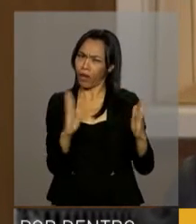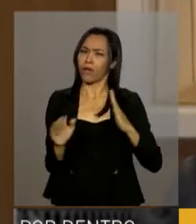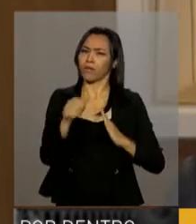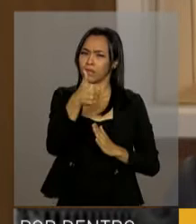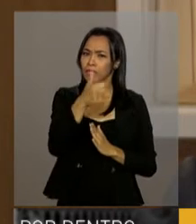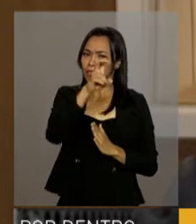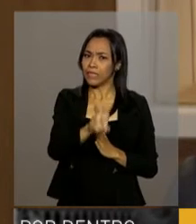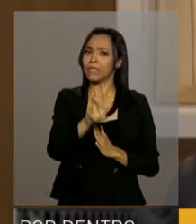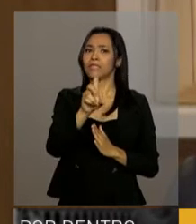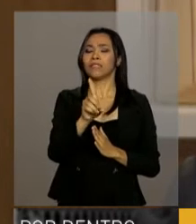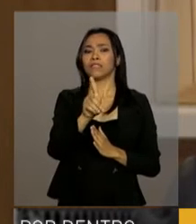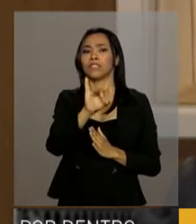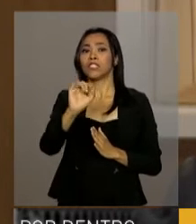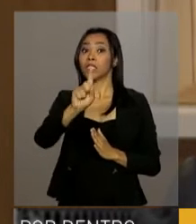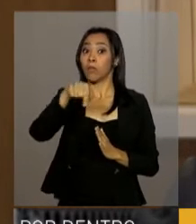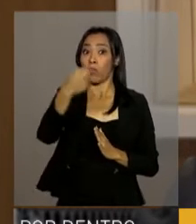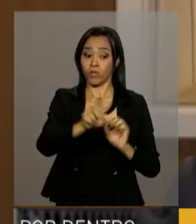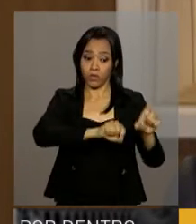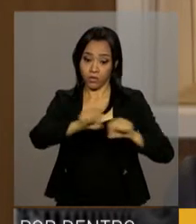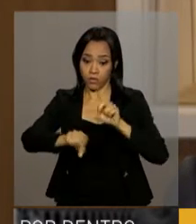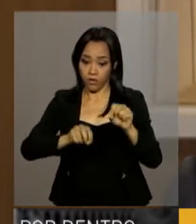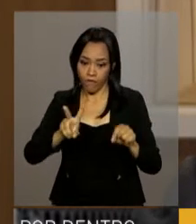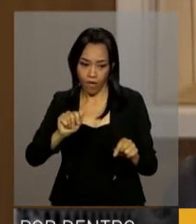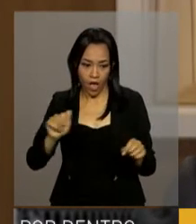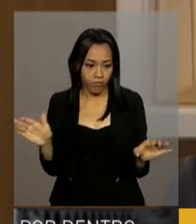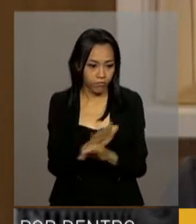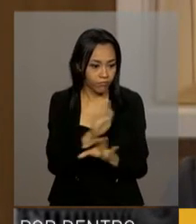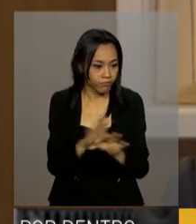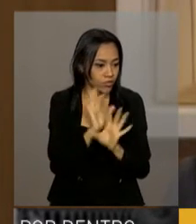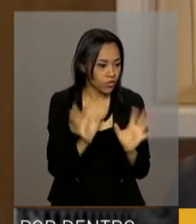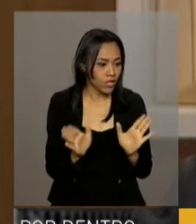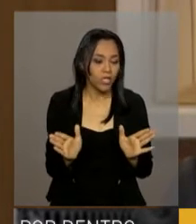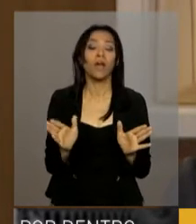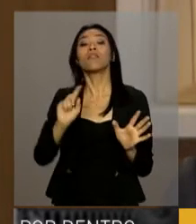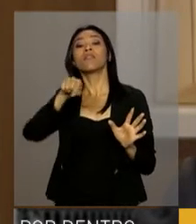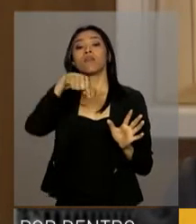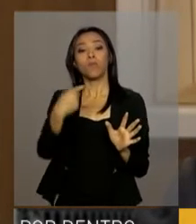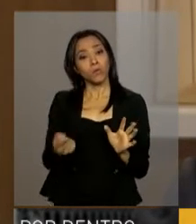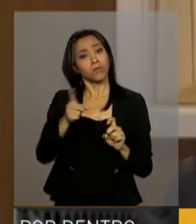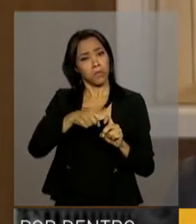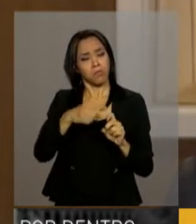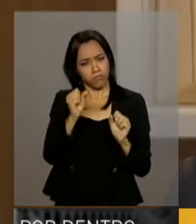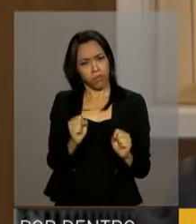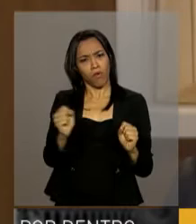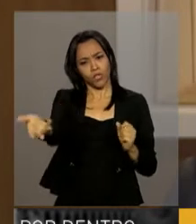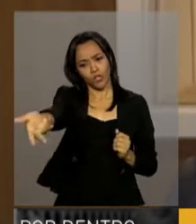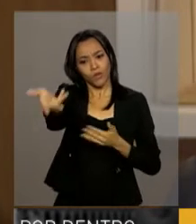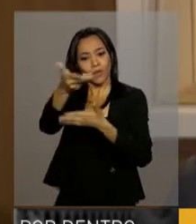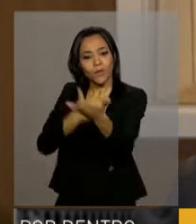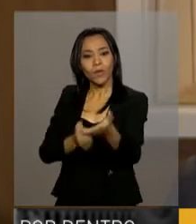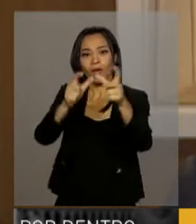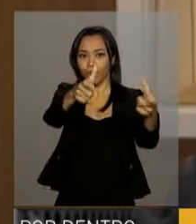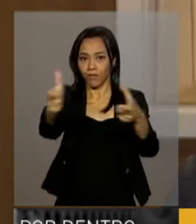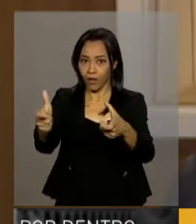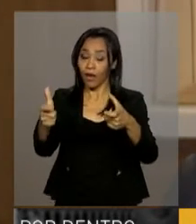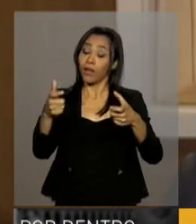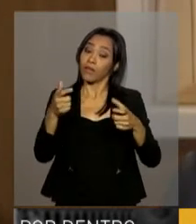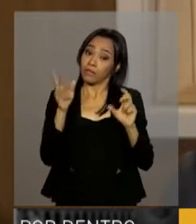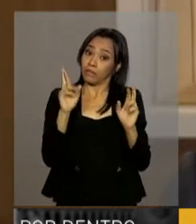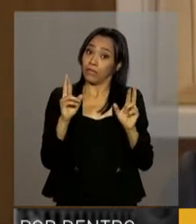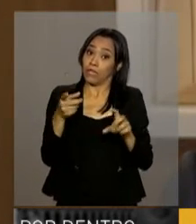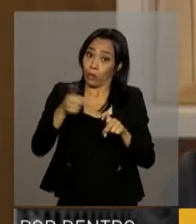dias após a seleção das vagas para que eles possam fazer permuta entre si das posições, de modo que o médico fique no